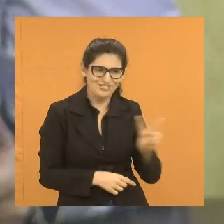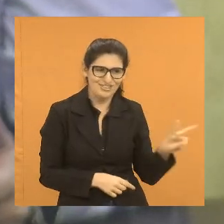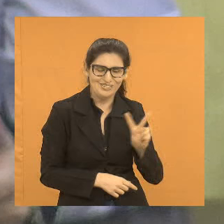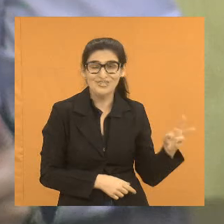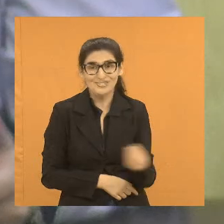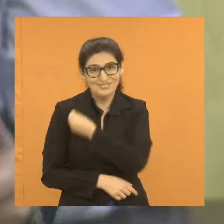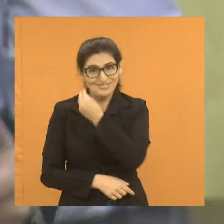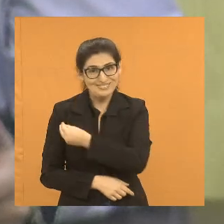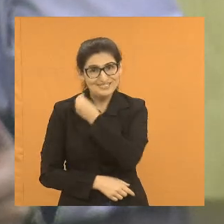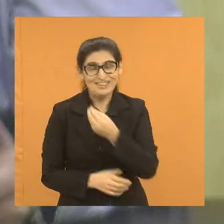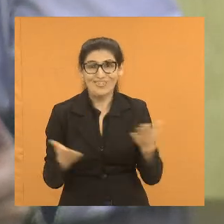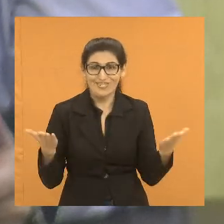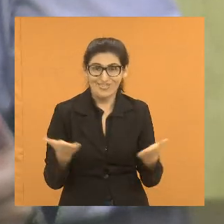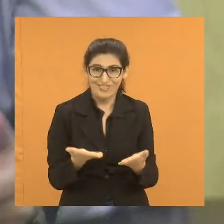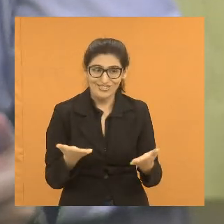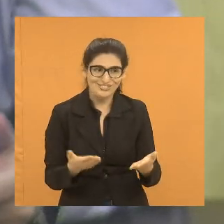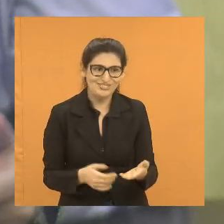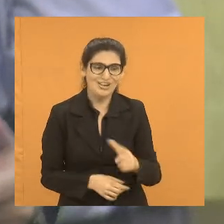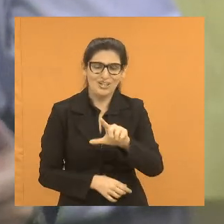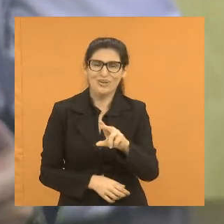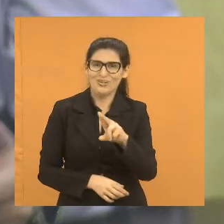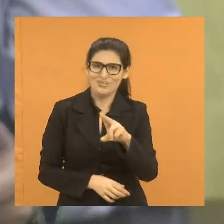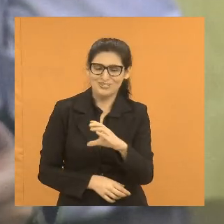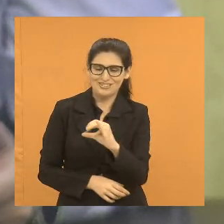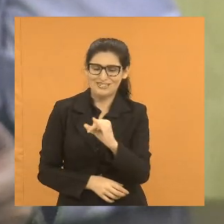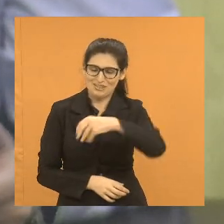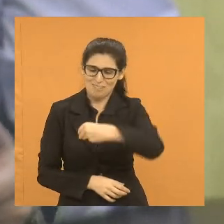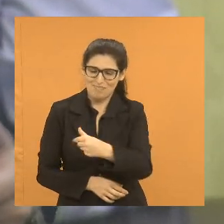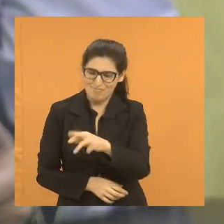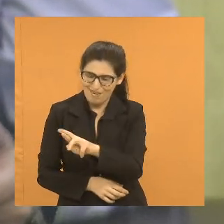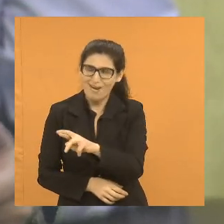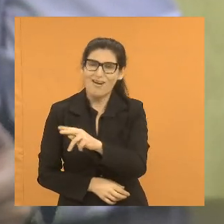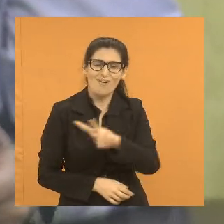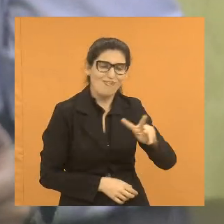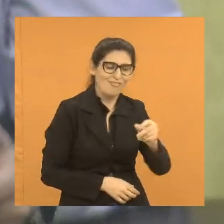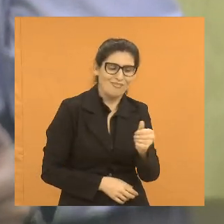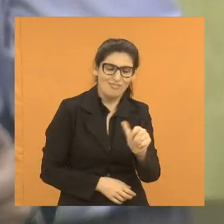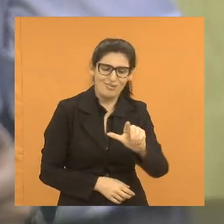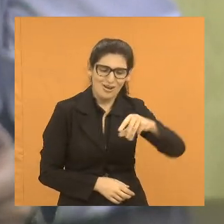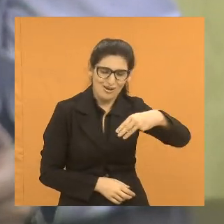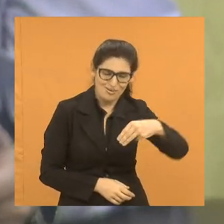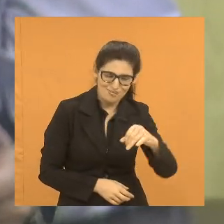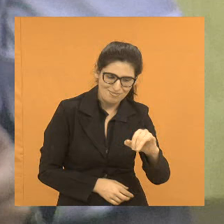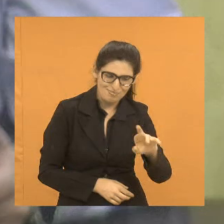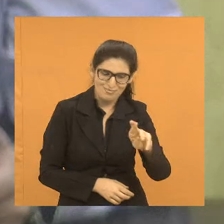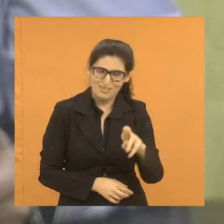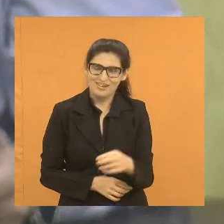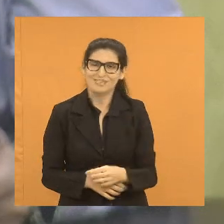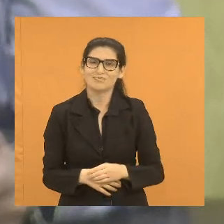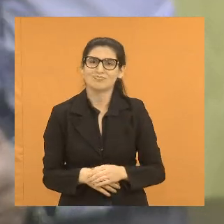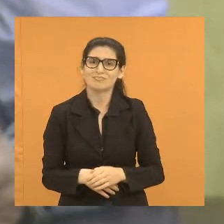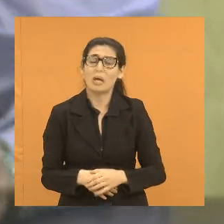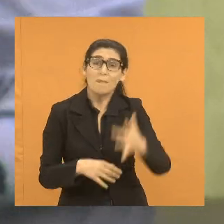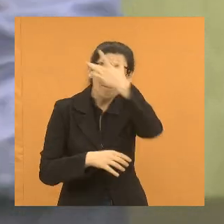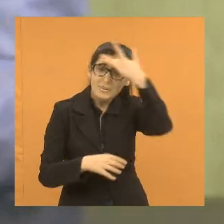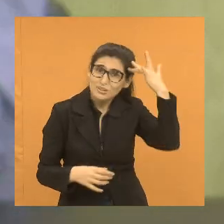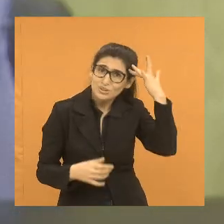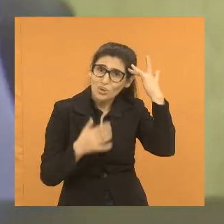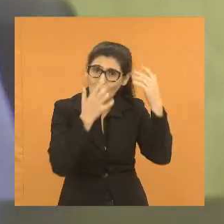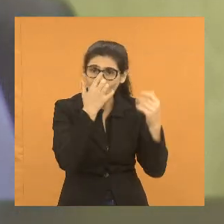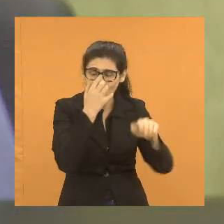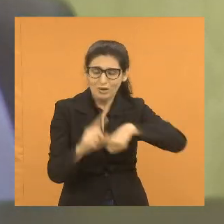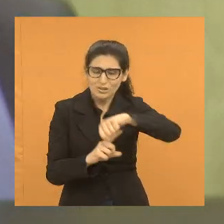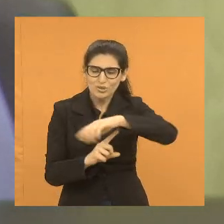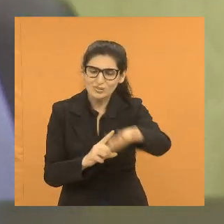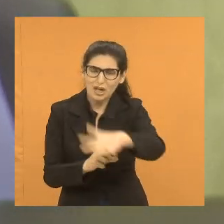aqui hoje, viu, Lucimar, viu, Valmir? E nos colocamos à disposição da comunidade que queira fazer alguma pergunta, dar